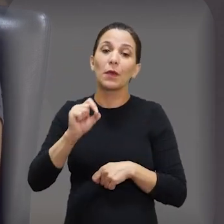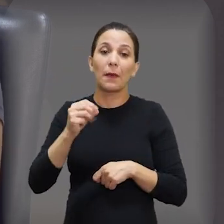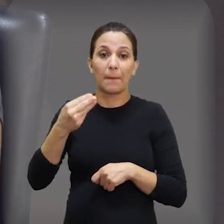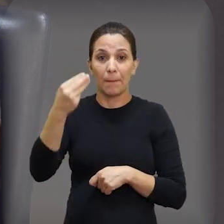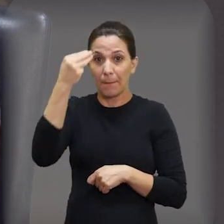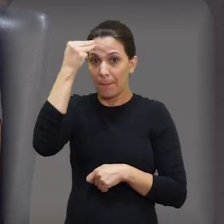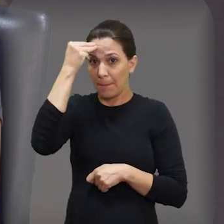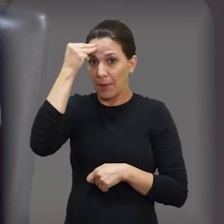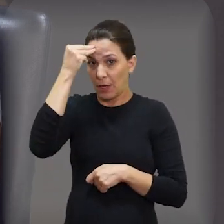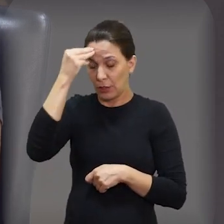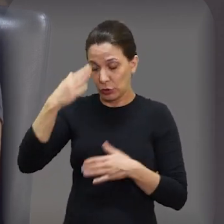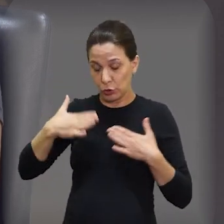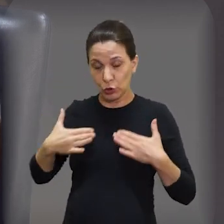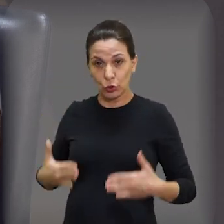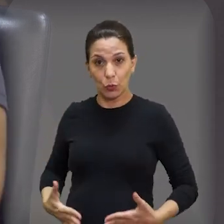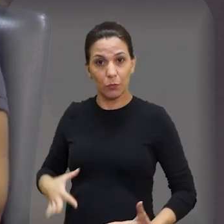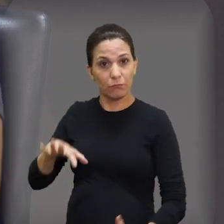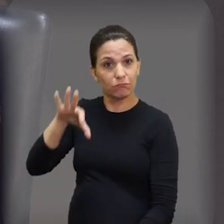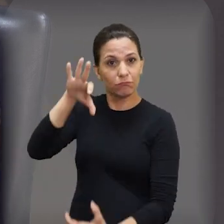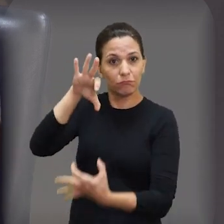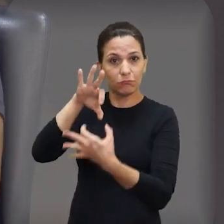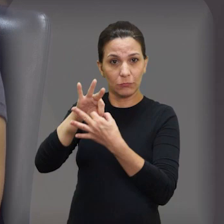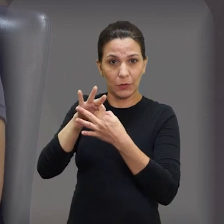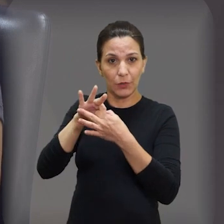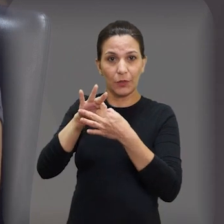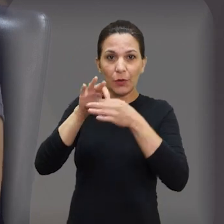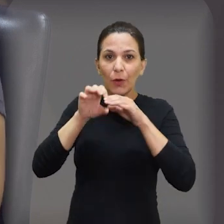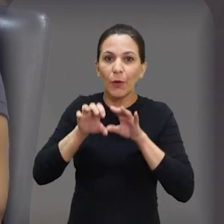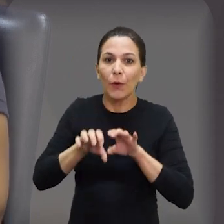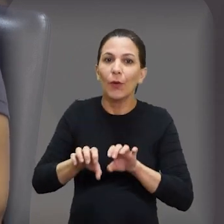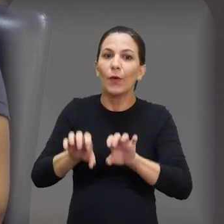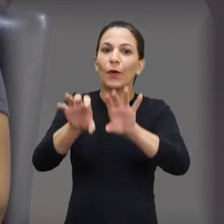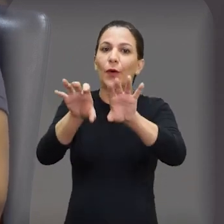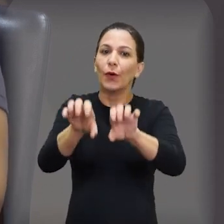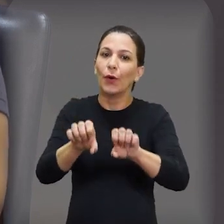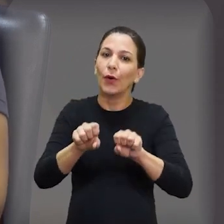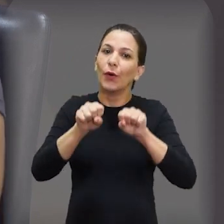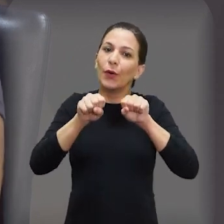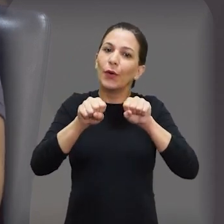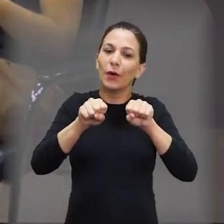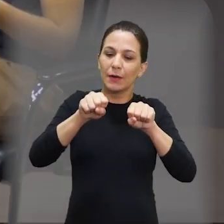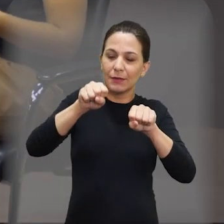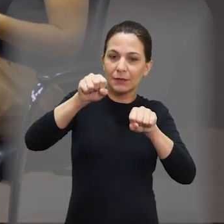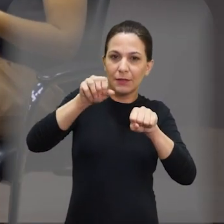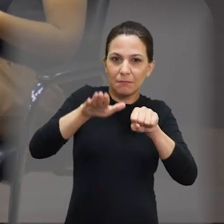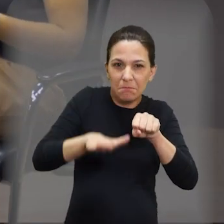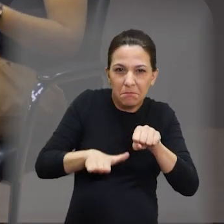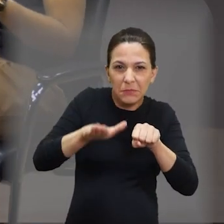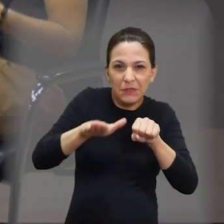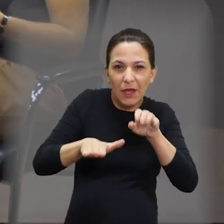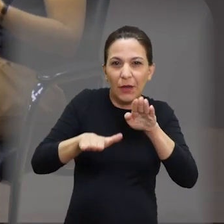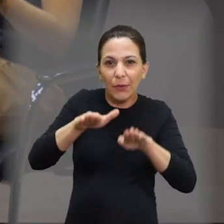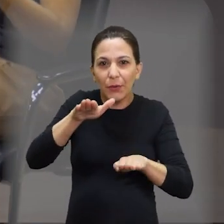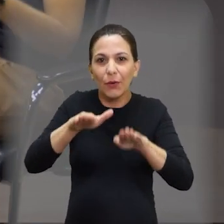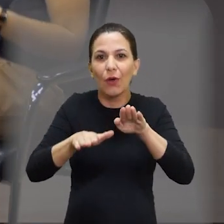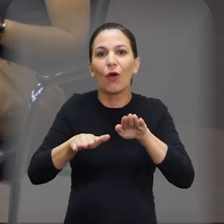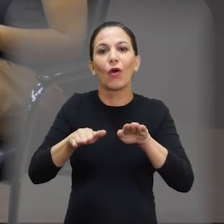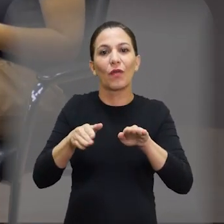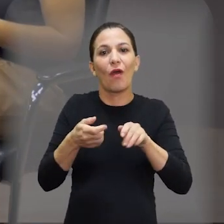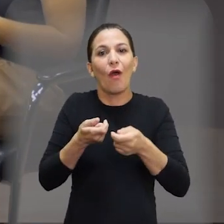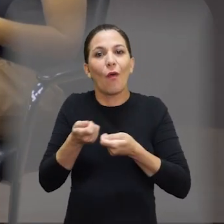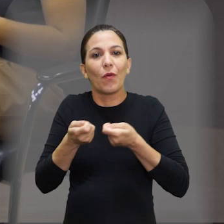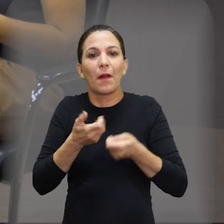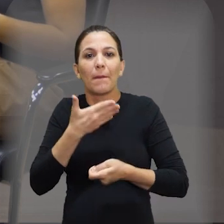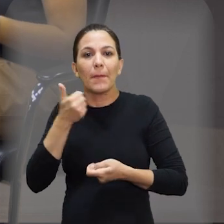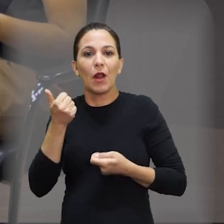você fazer essas atividades de maneira consciente, é necessário que você conecte mente e corpo, sinta toda a